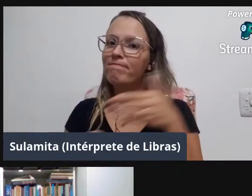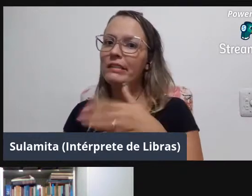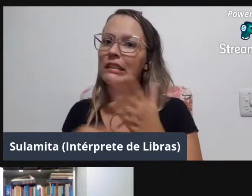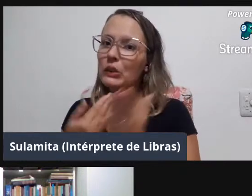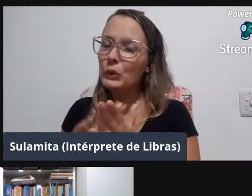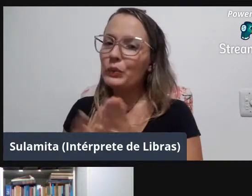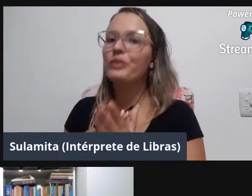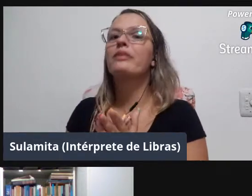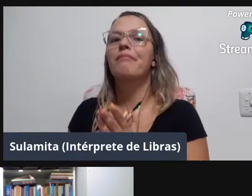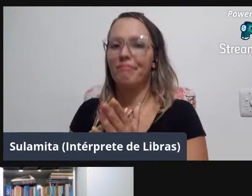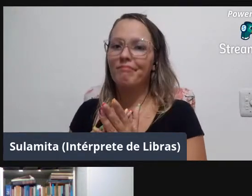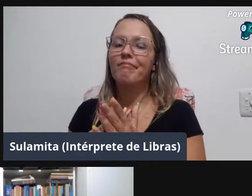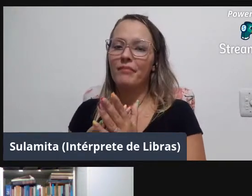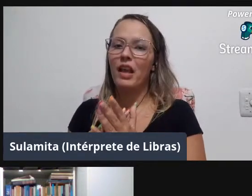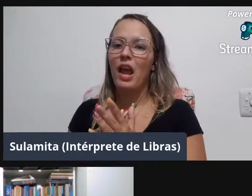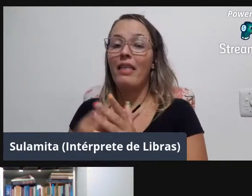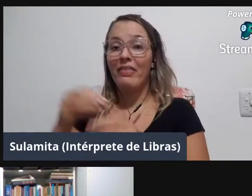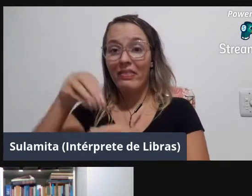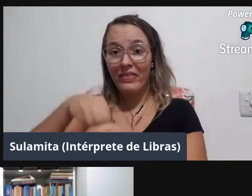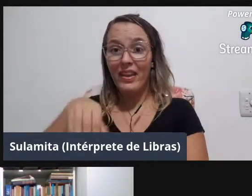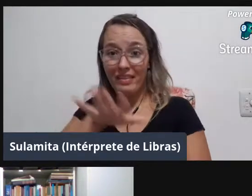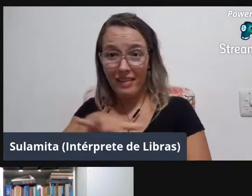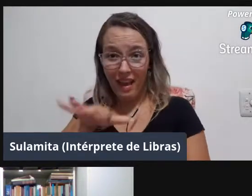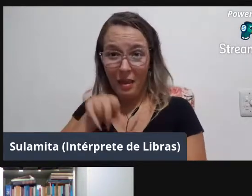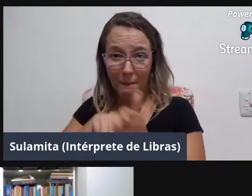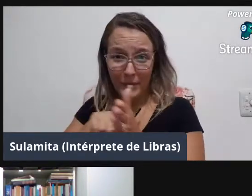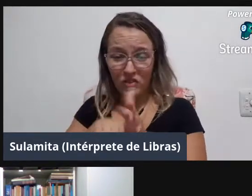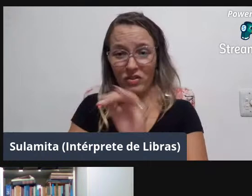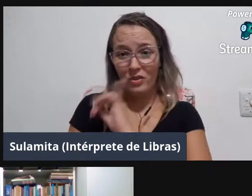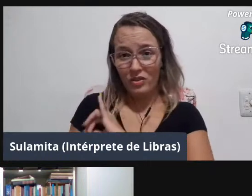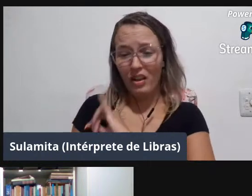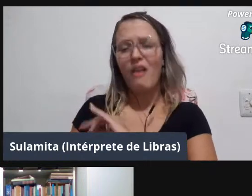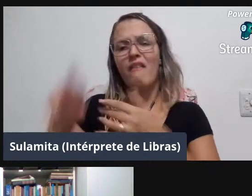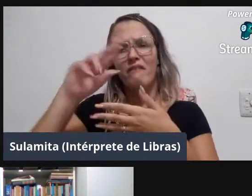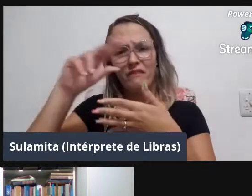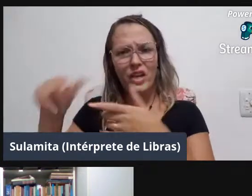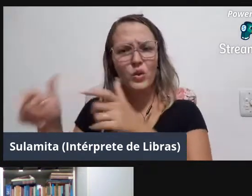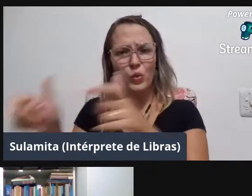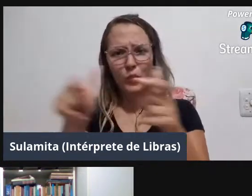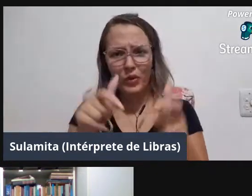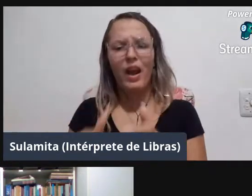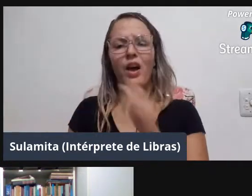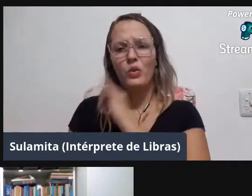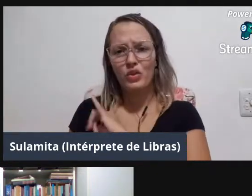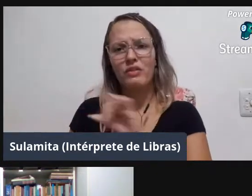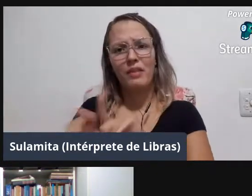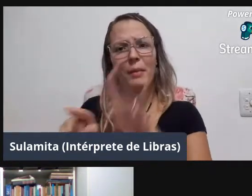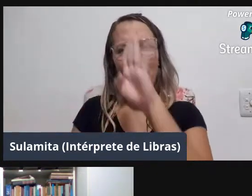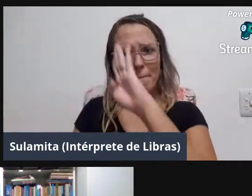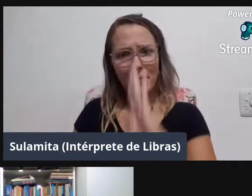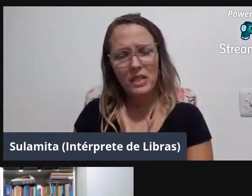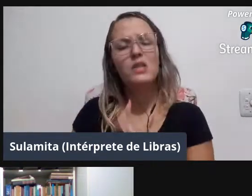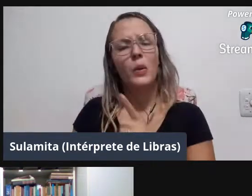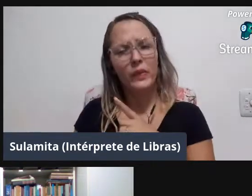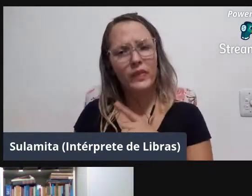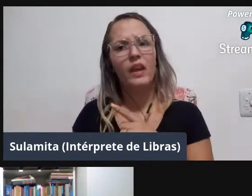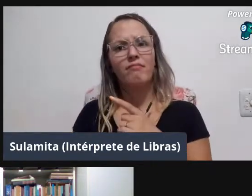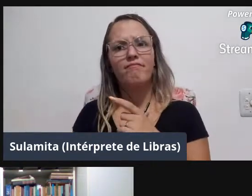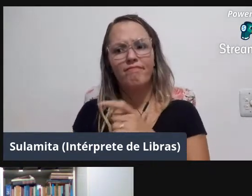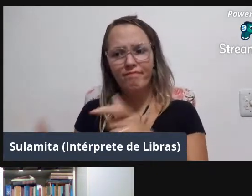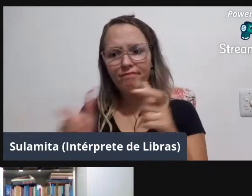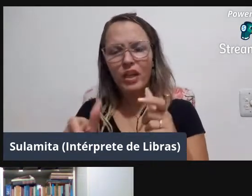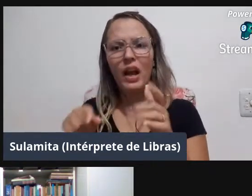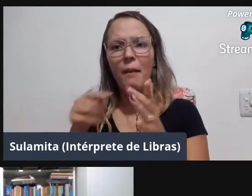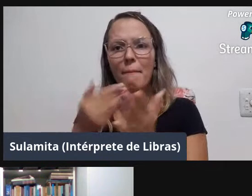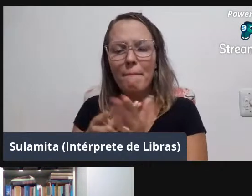Janeiro, pesquisadoras e pesquisadores super sérios, mas também sobre vários lugares do Brasil. Eu acho que, independente se você vai pensar na questão racial